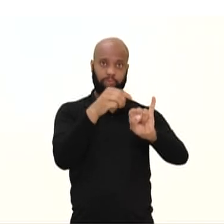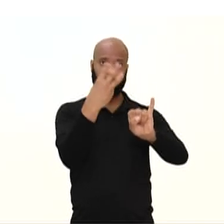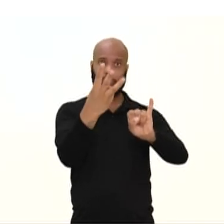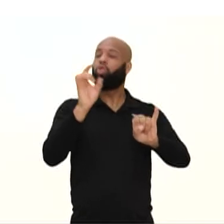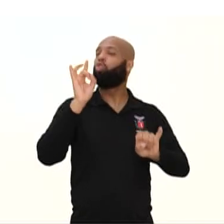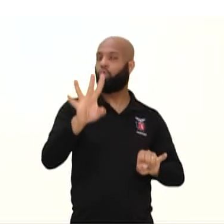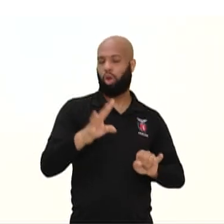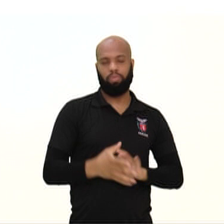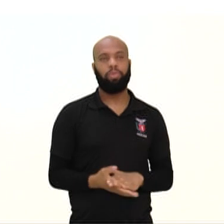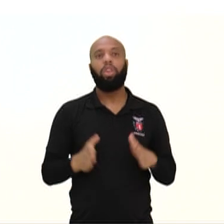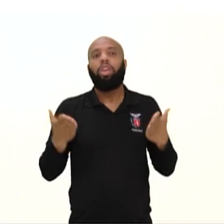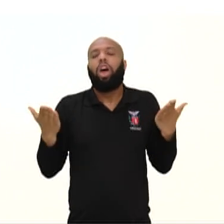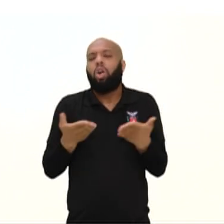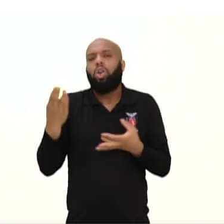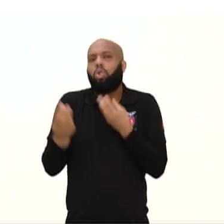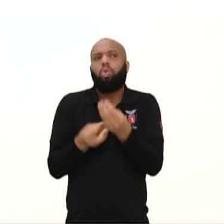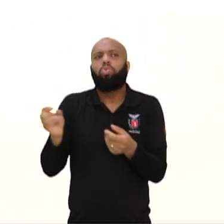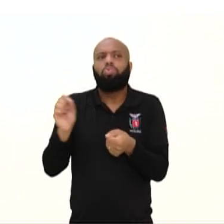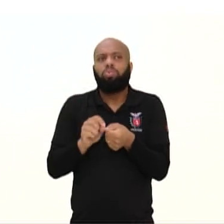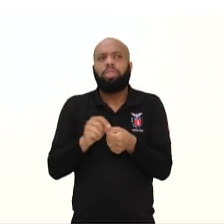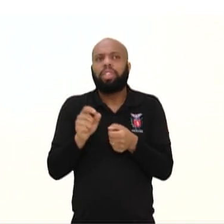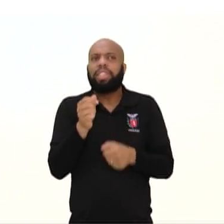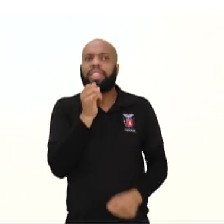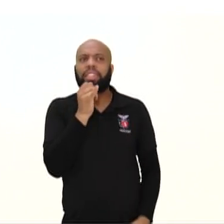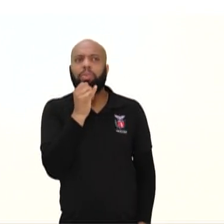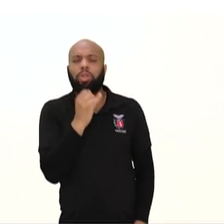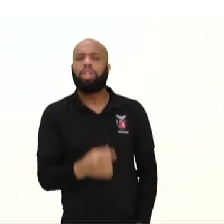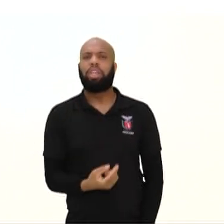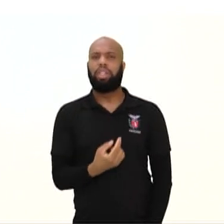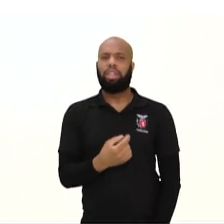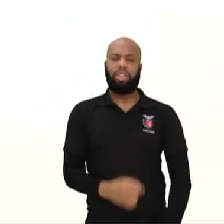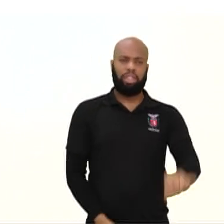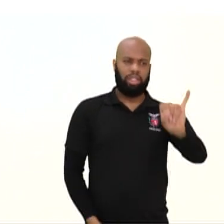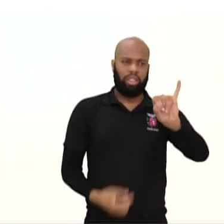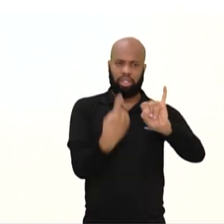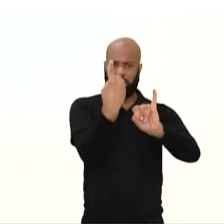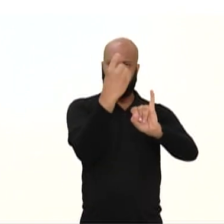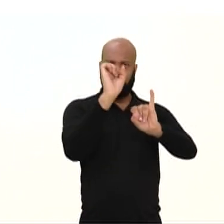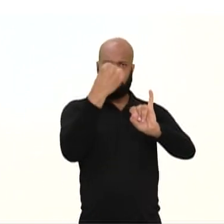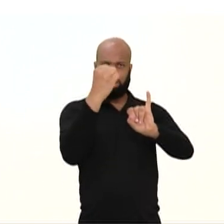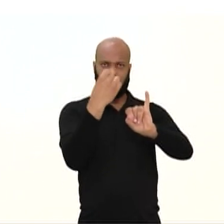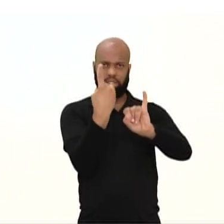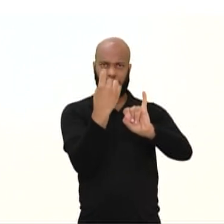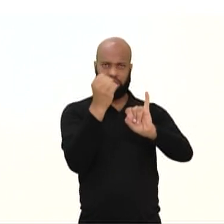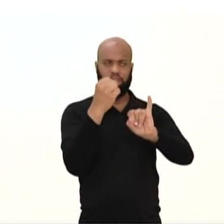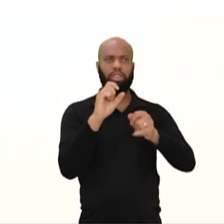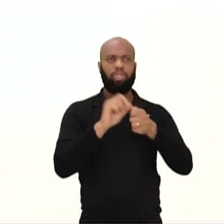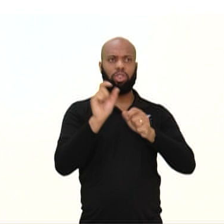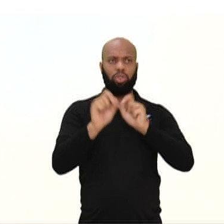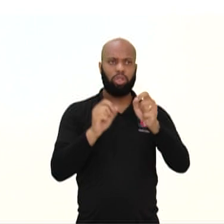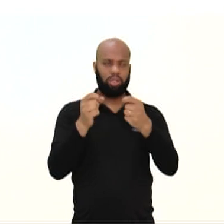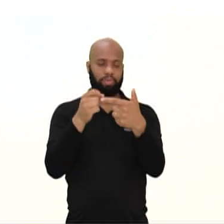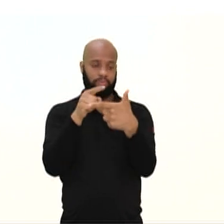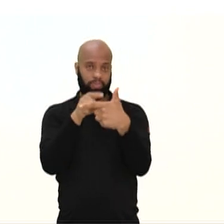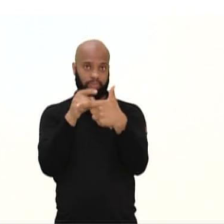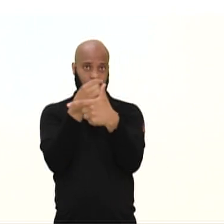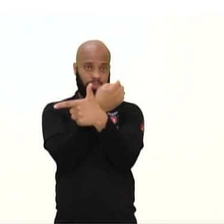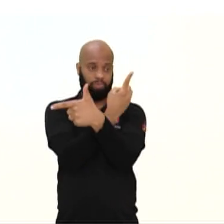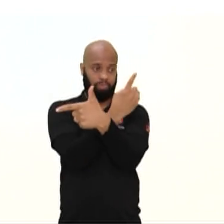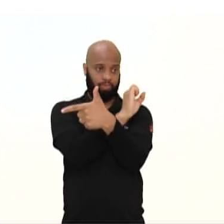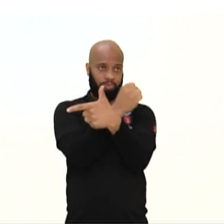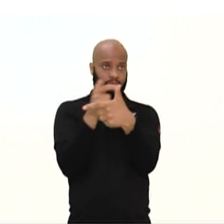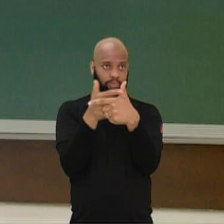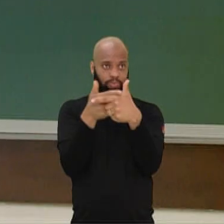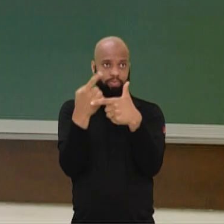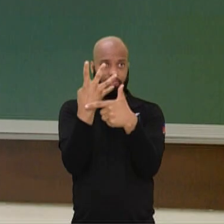gente calcula, por exemplo, i elevado a 18? Eu vou pegar o 18, dividir por 4. Então, eu sei